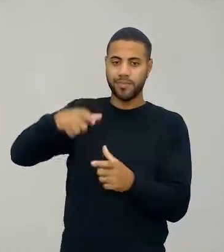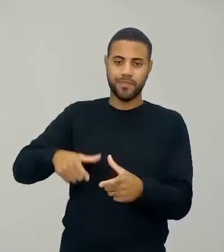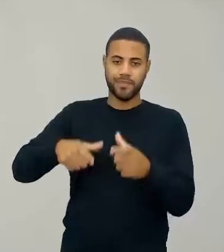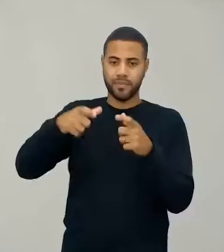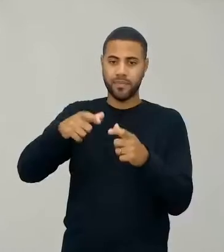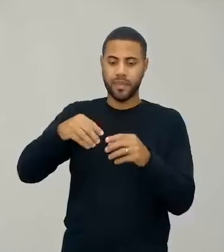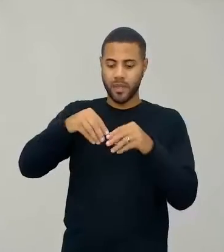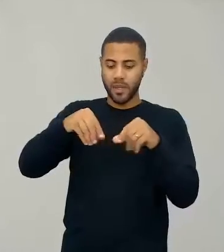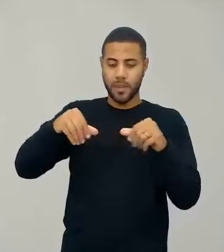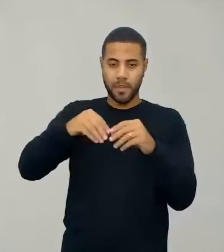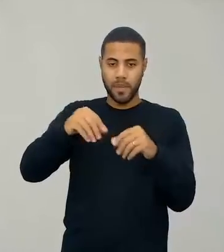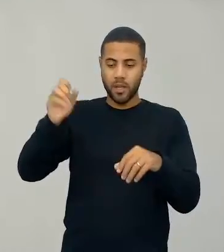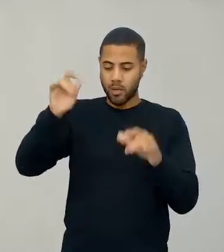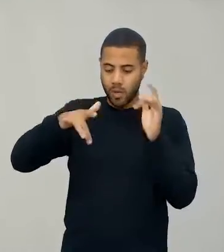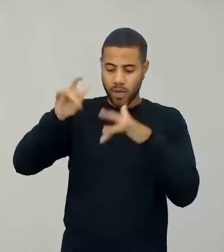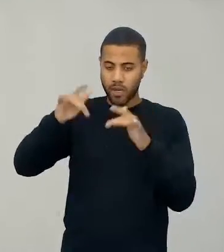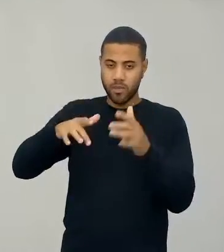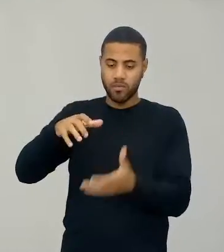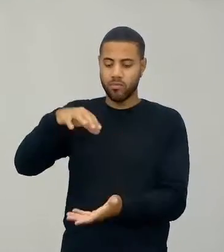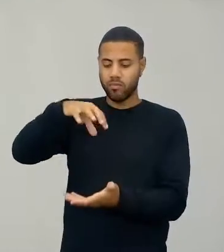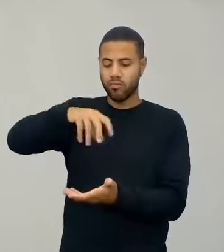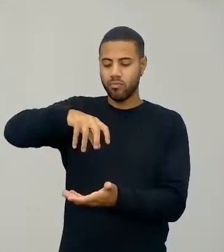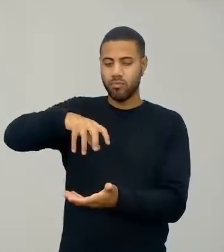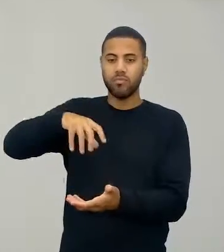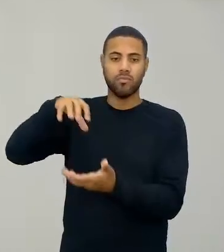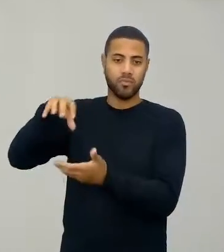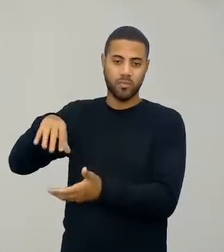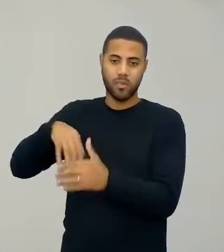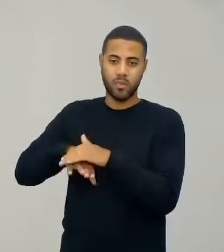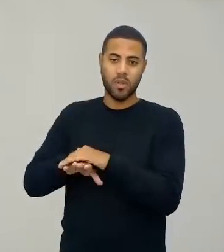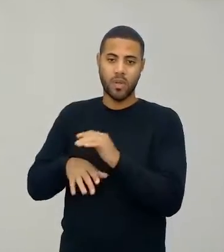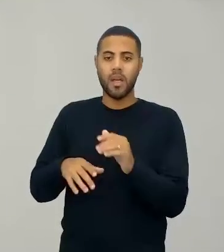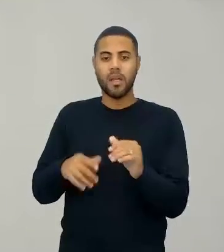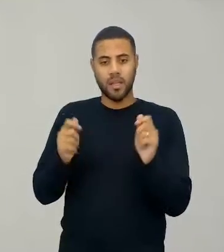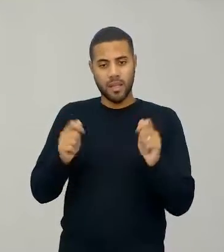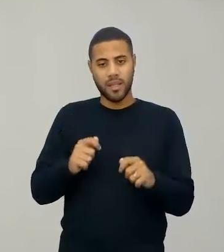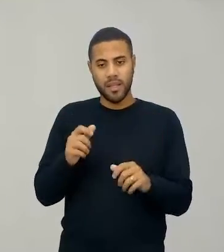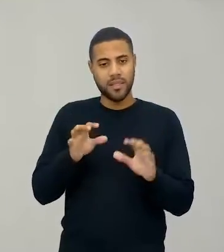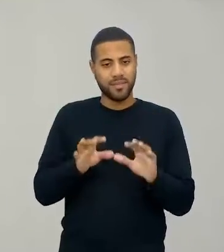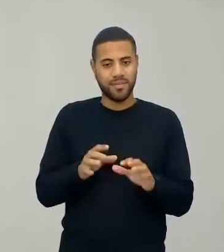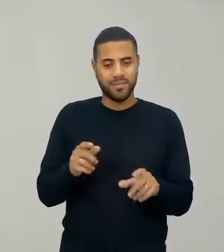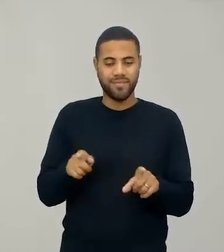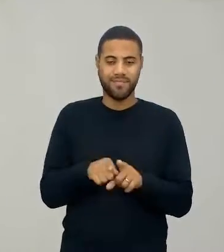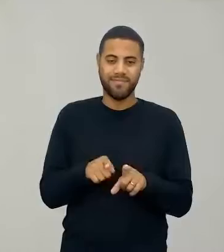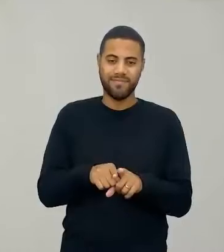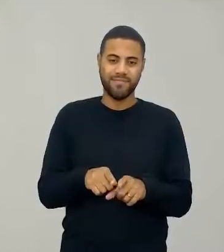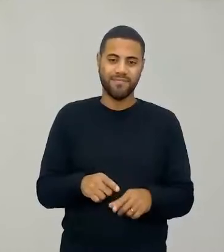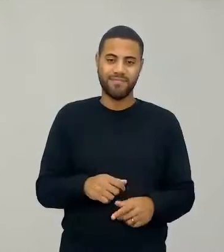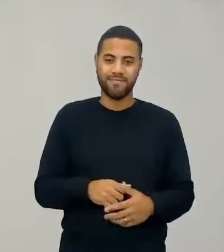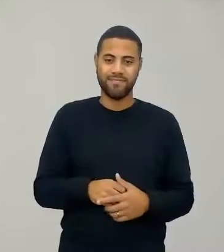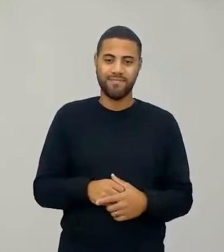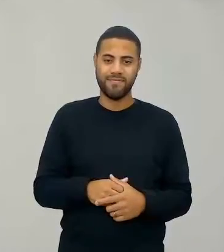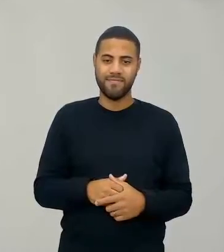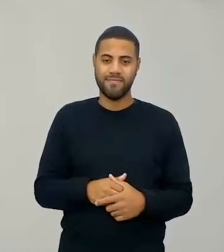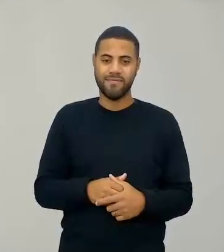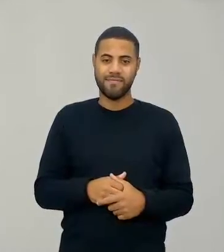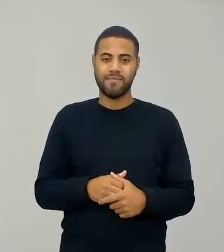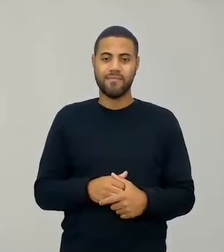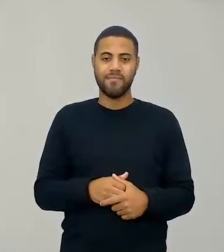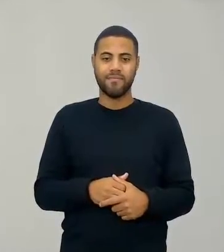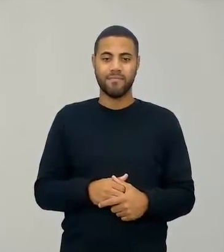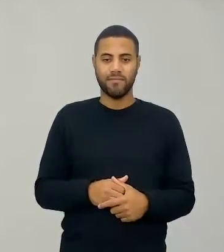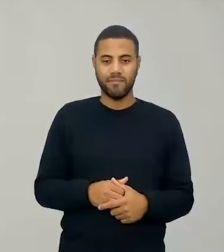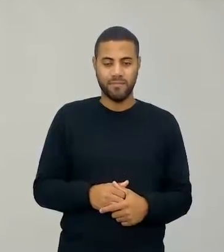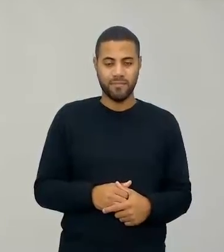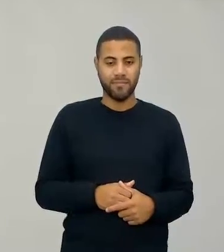guardo meus temperos, né? Tem muitas coisas que a gente pode utilizar de outra forma, né? Potes, tal, que você pode usar